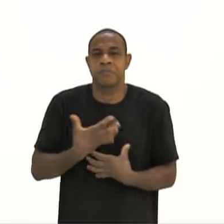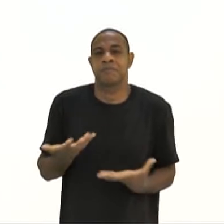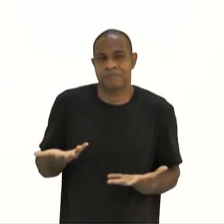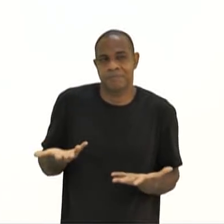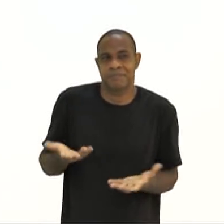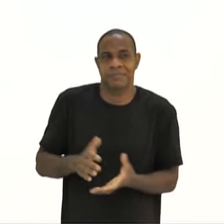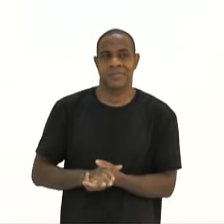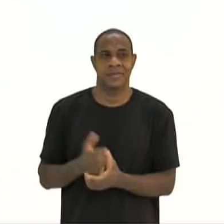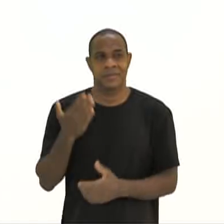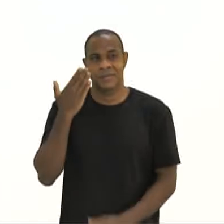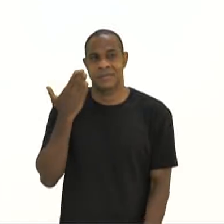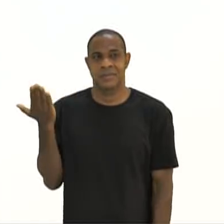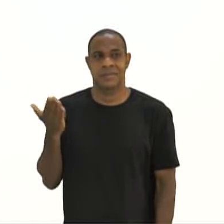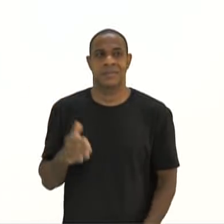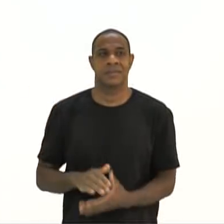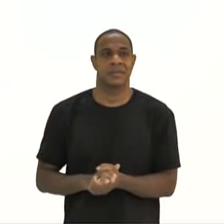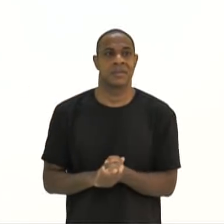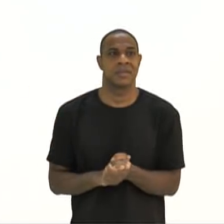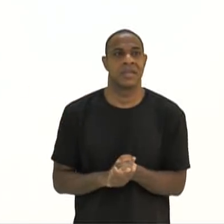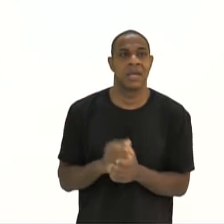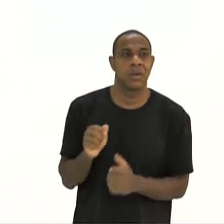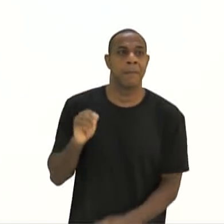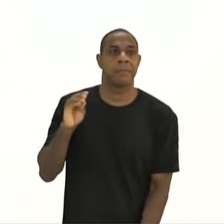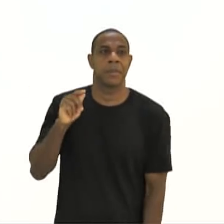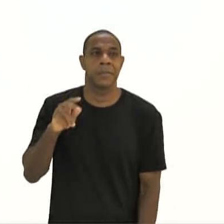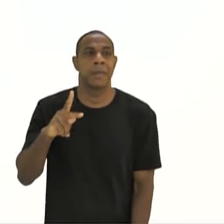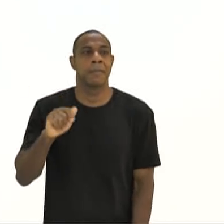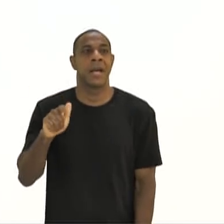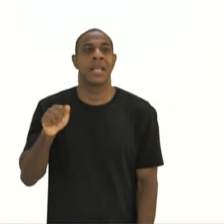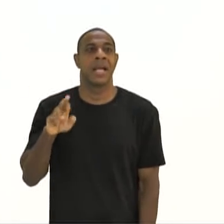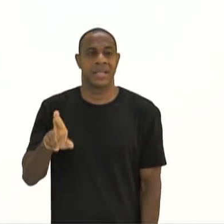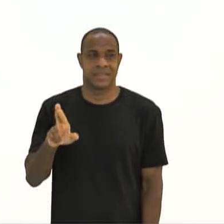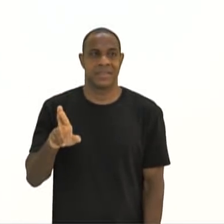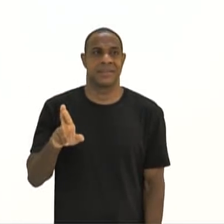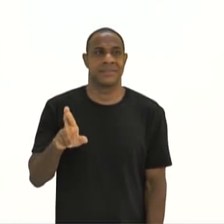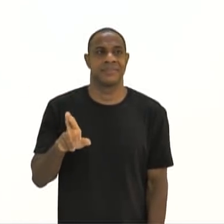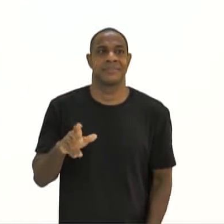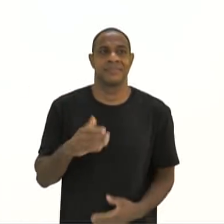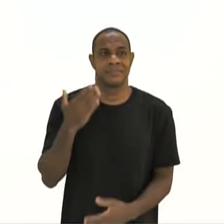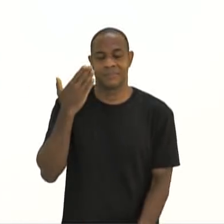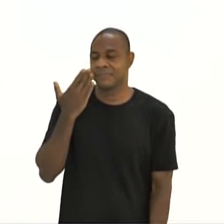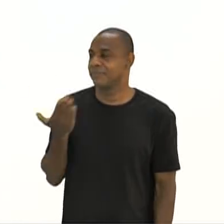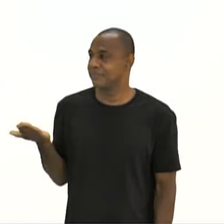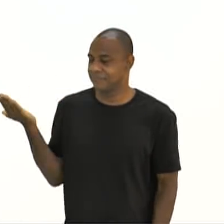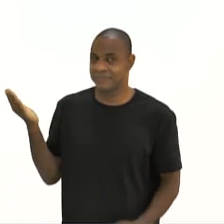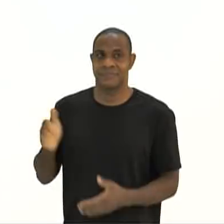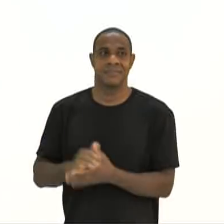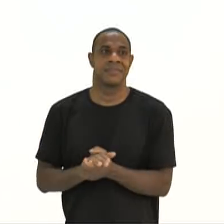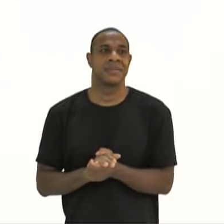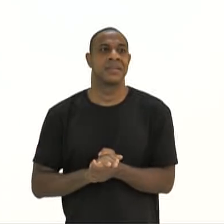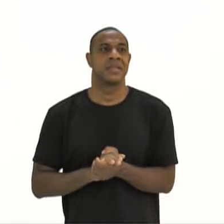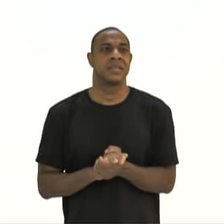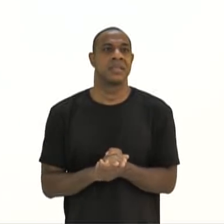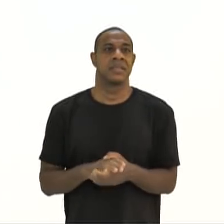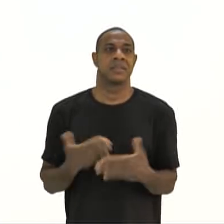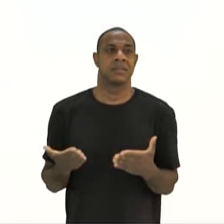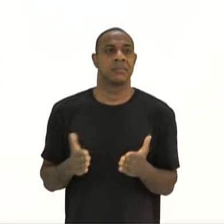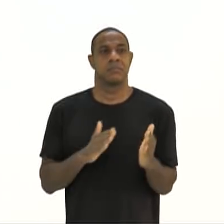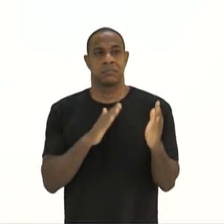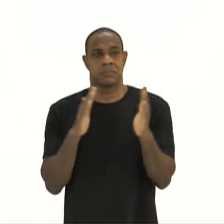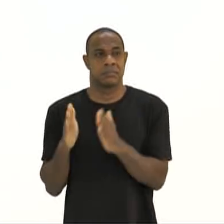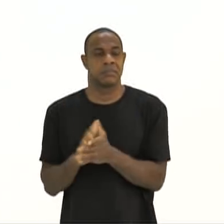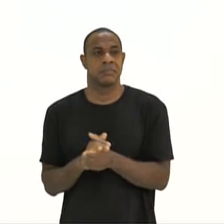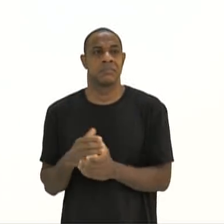né? Então, se refere ao paladar, portanto, nós temos um efeito sinestésico aqui por meio das palavras, né? E na sequência,